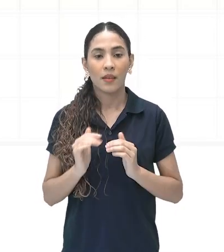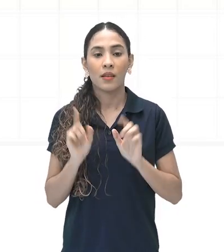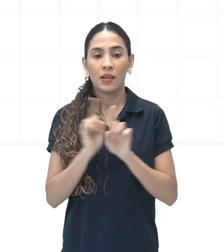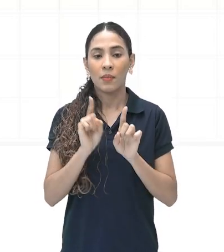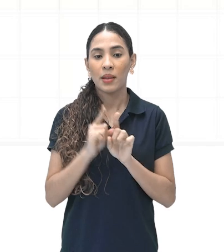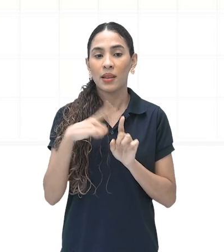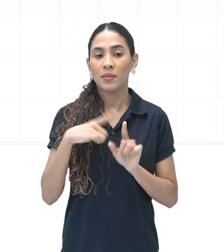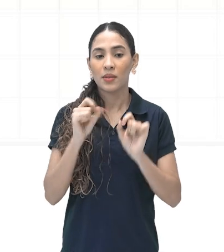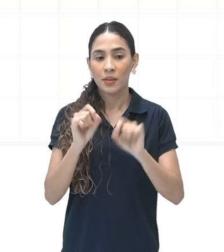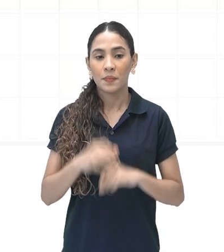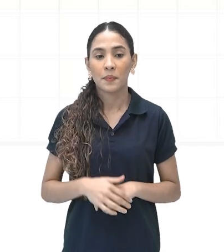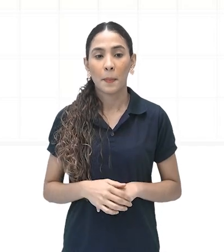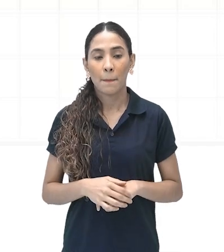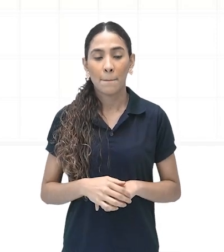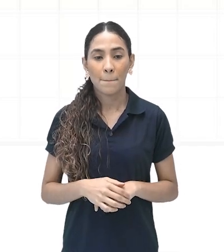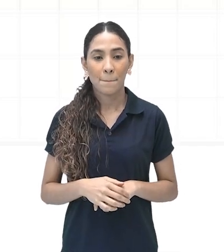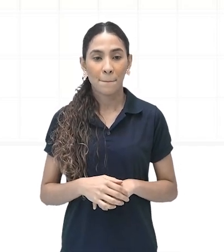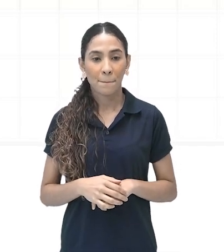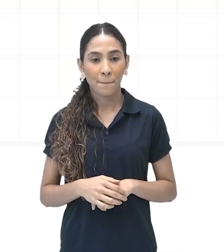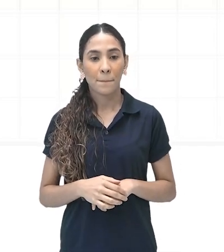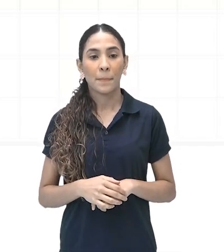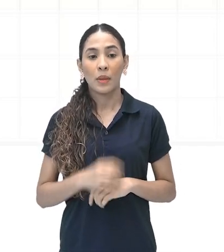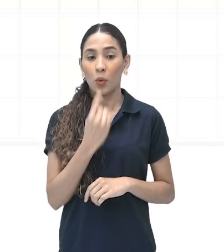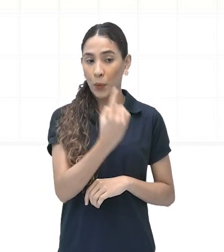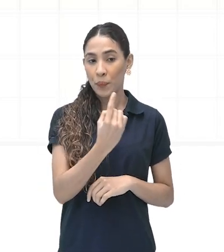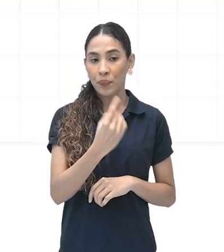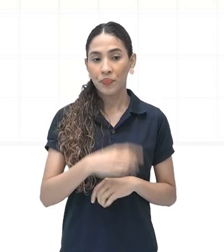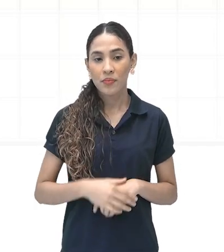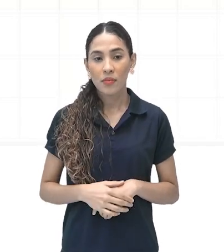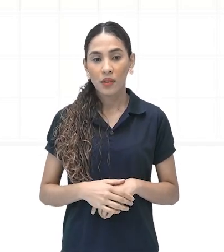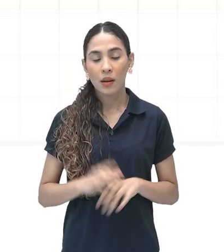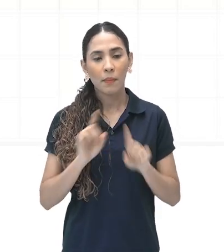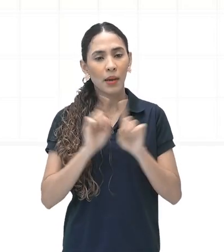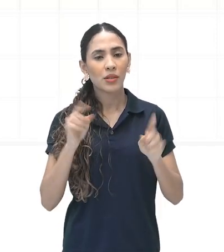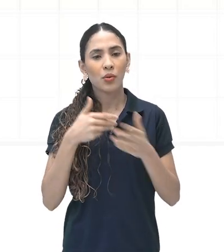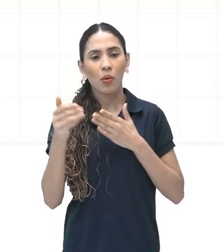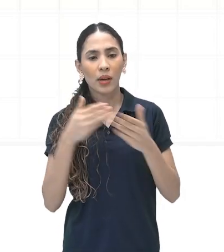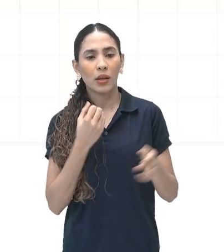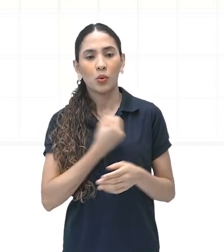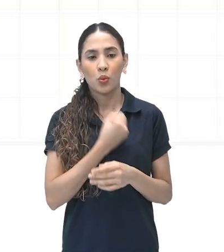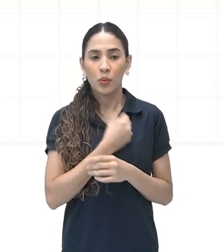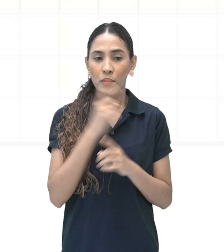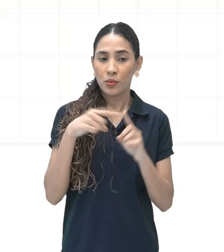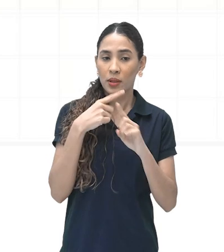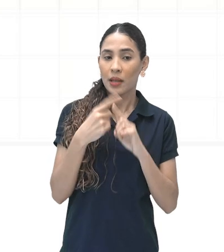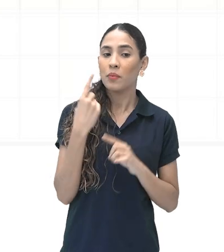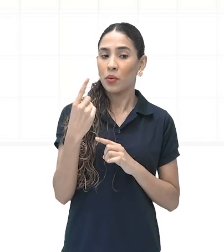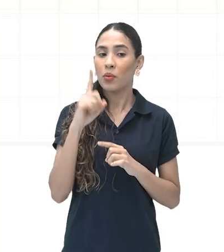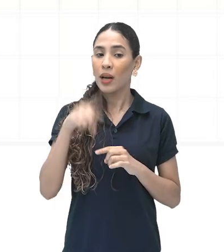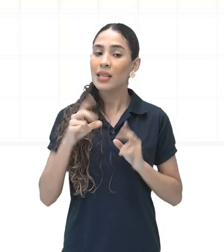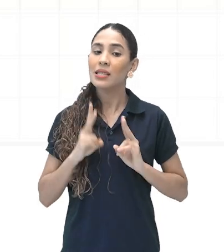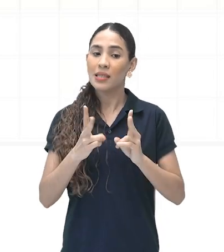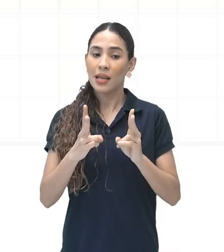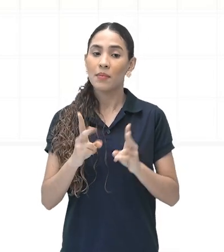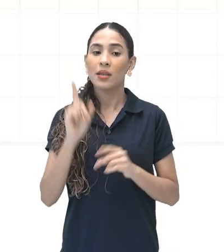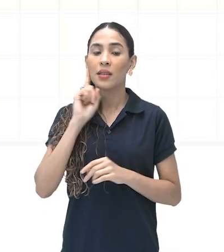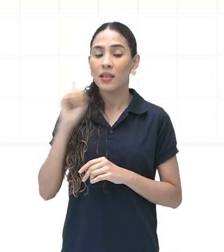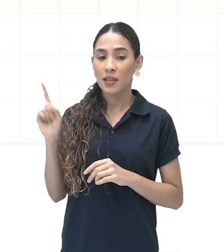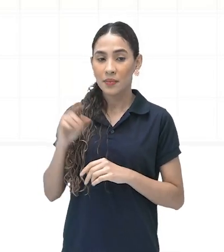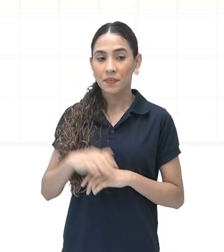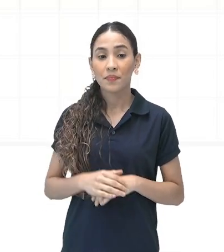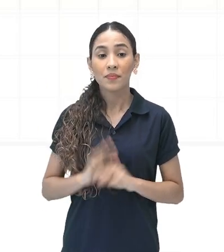multiplicação que a gente tem que fazer é a do 1, né? Mas qualquer número multiplicado por 1 é sempre esse mesmo